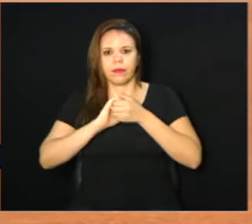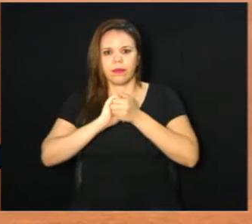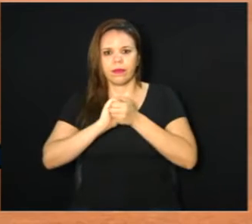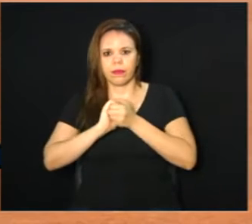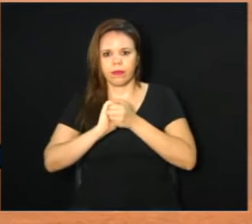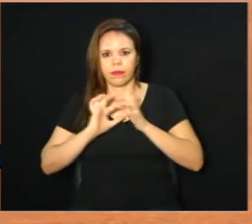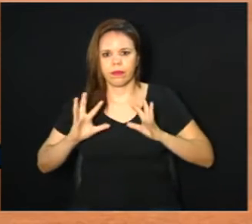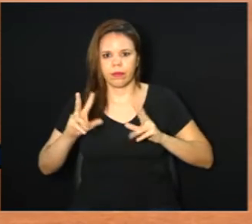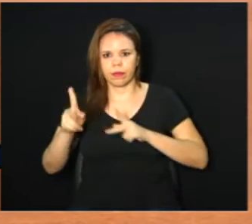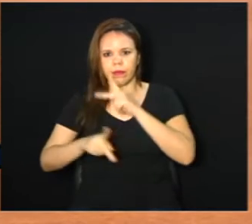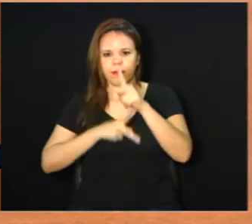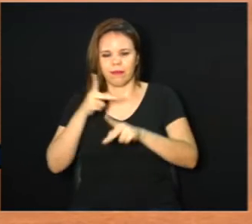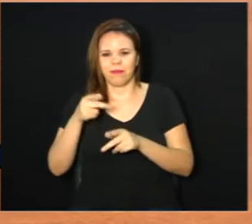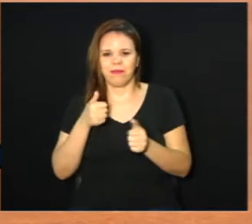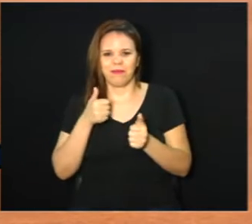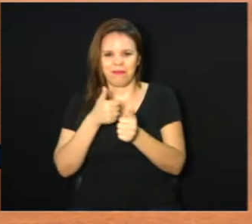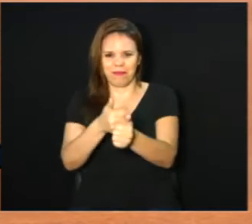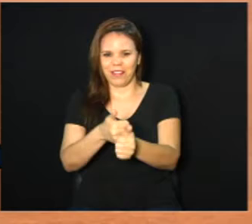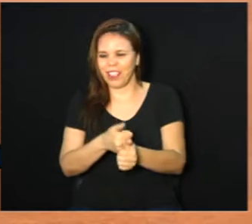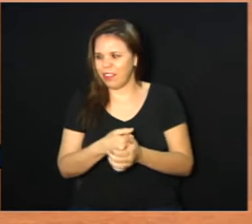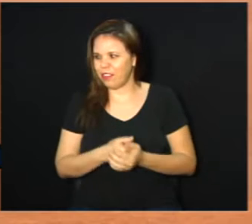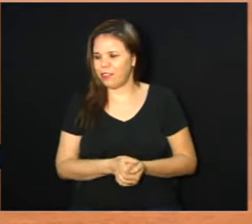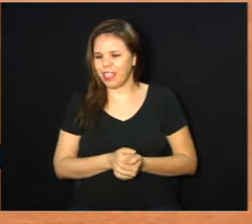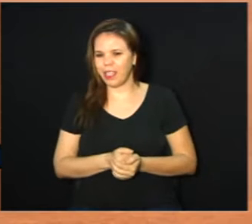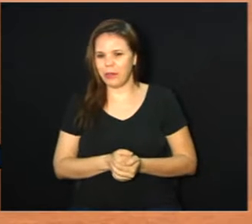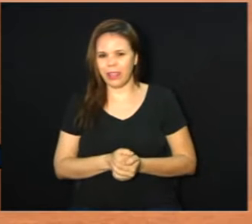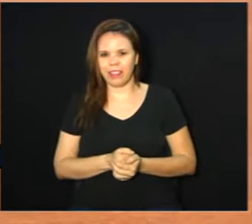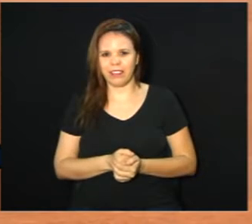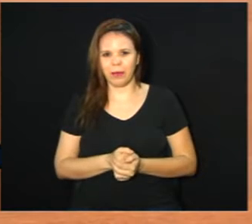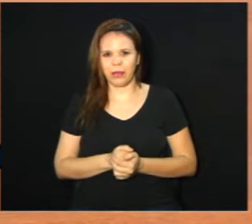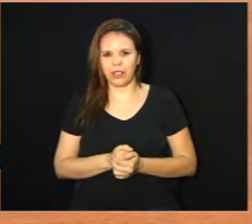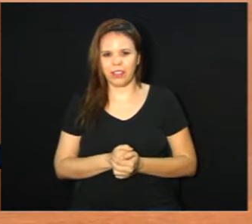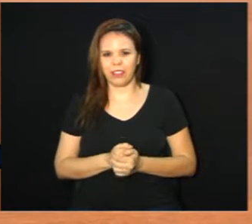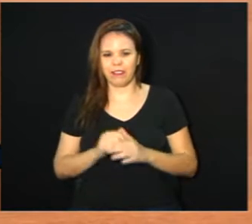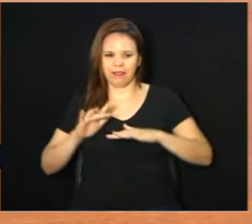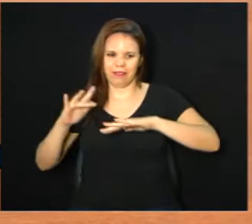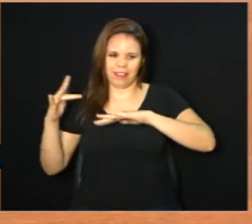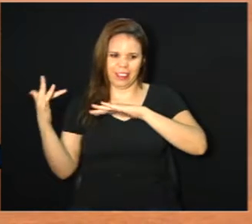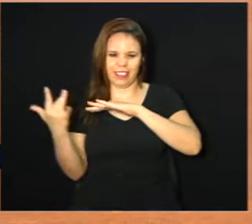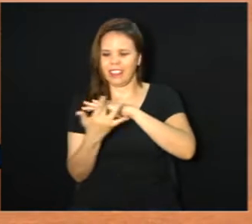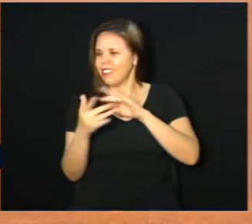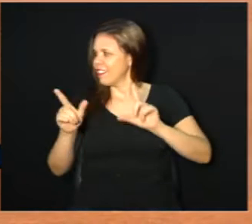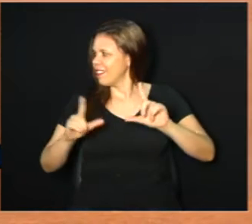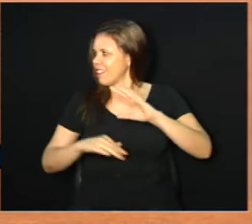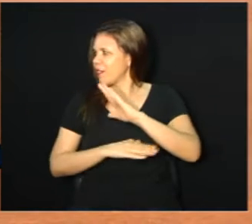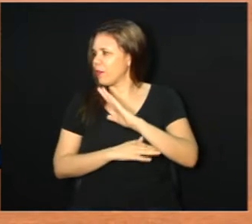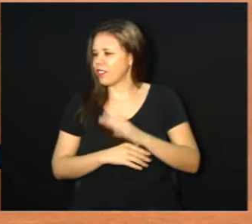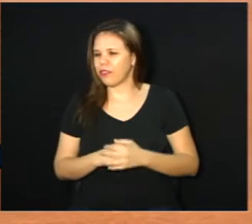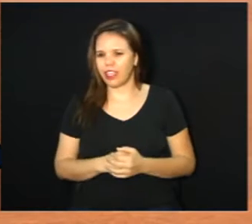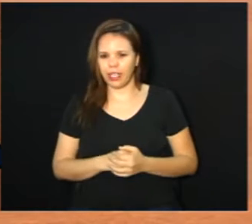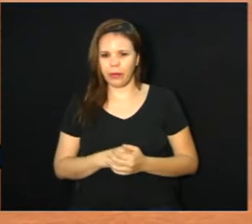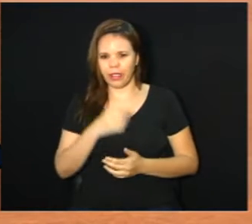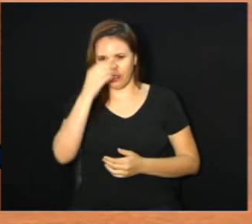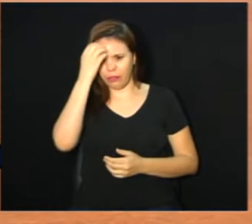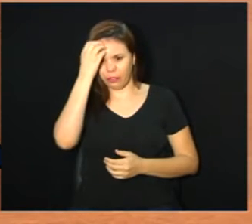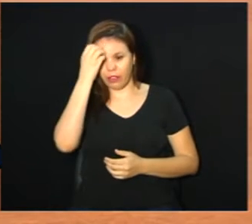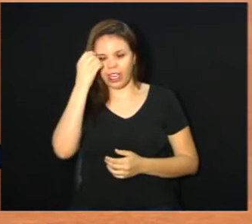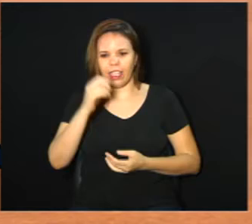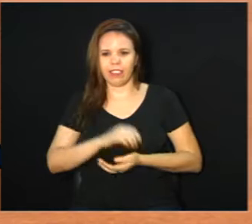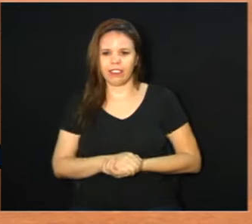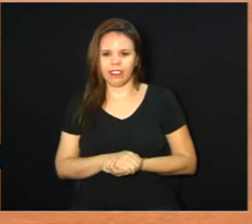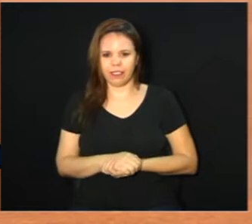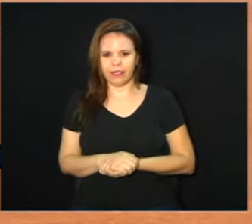que estão nos acompanhando via rede social, via TV Câmara, e então eu passo a palavra para que ele